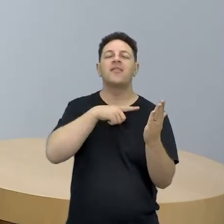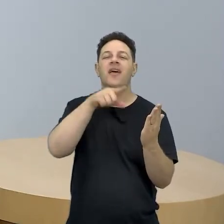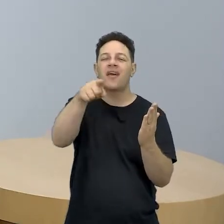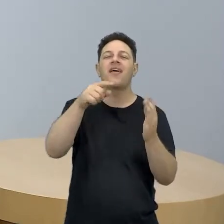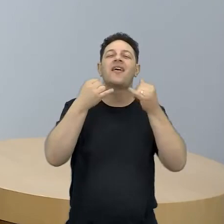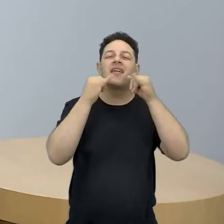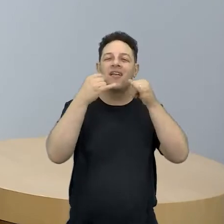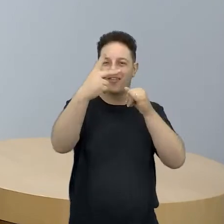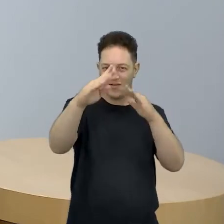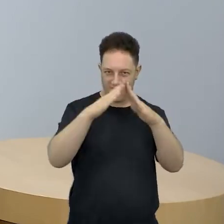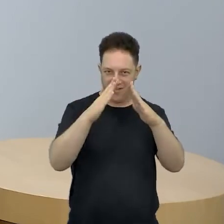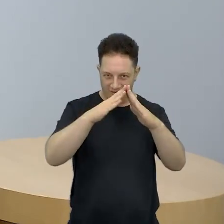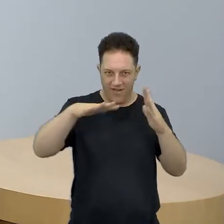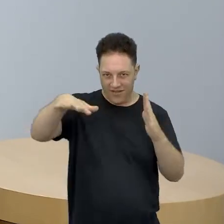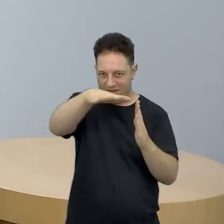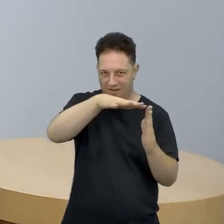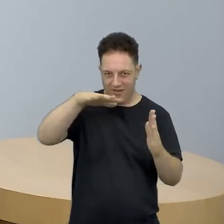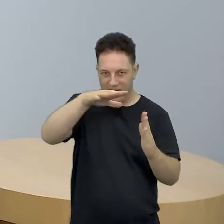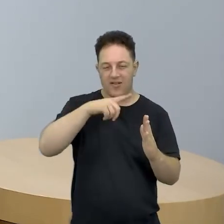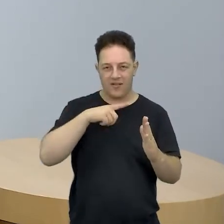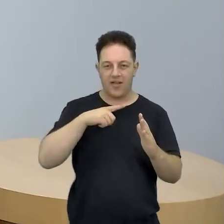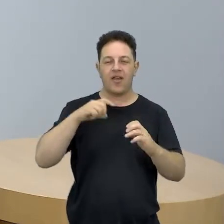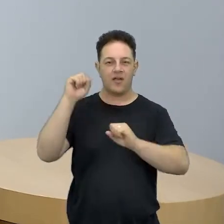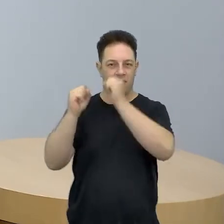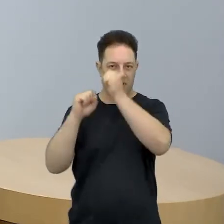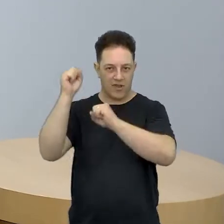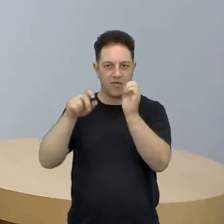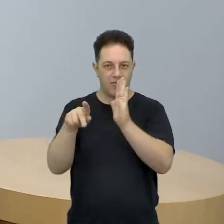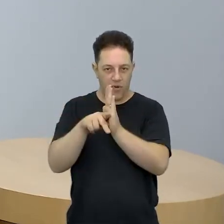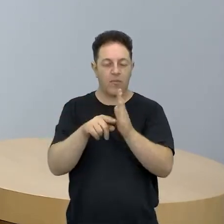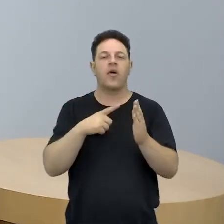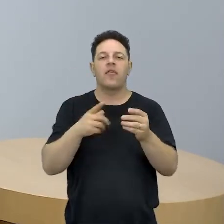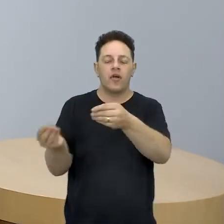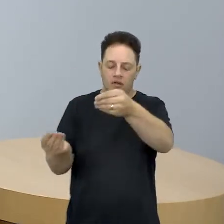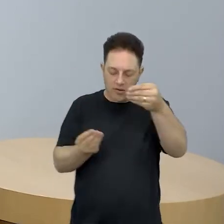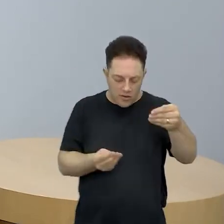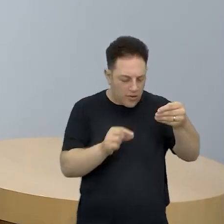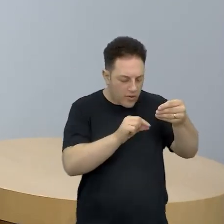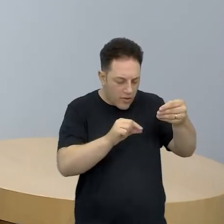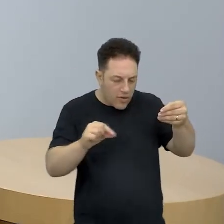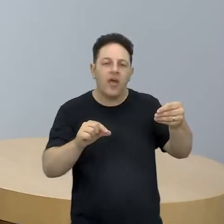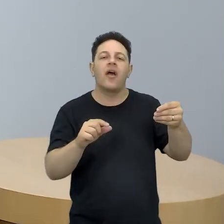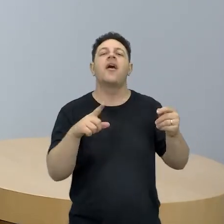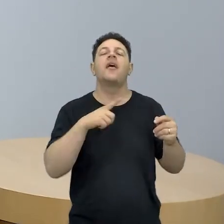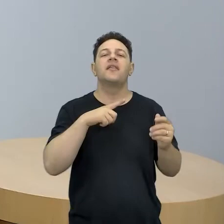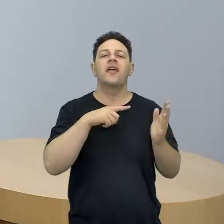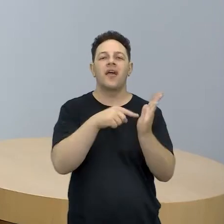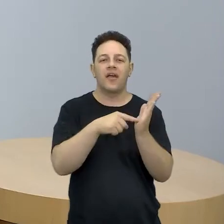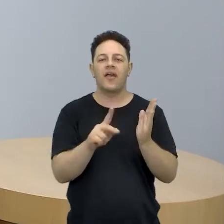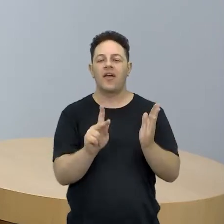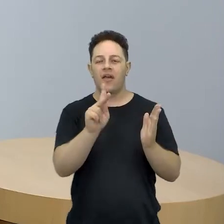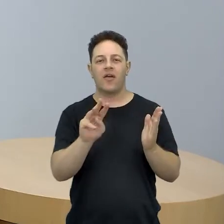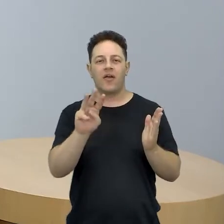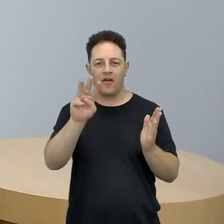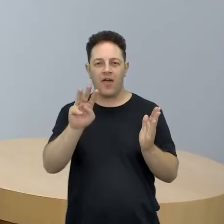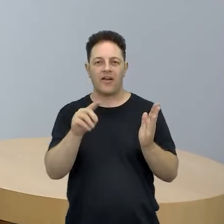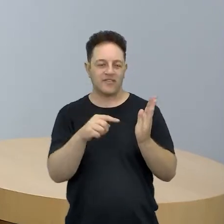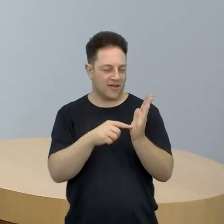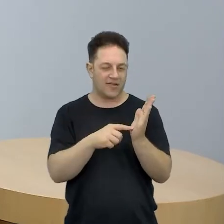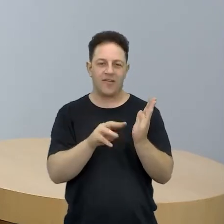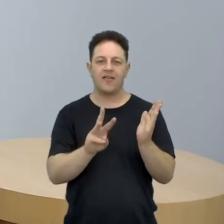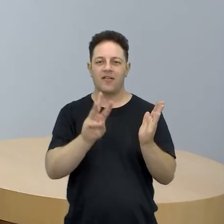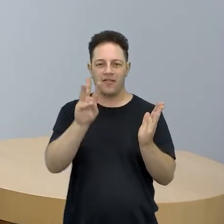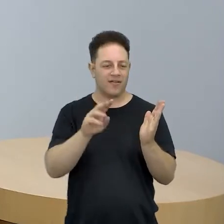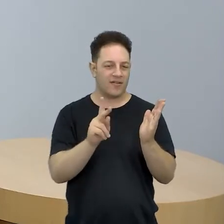de eletricidade da sua casa, né, da sua residência, cobra por cada quilowatt-hora e multiplica esse consumo pelo preço